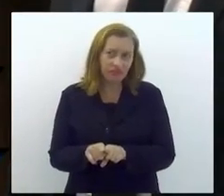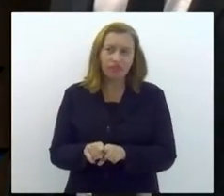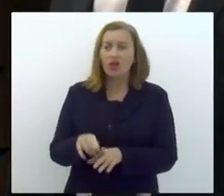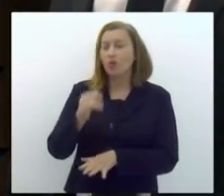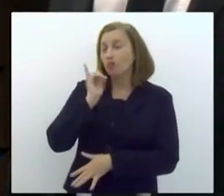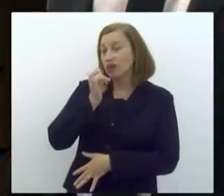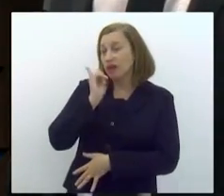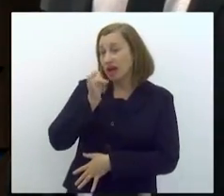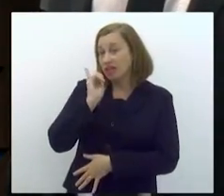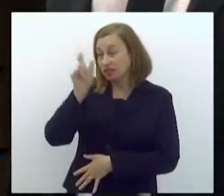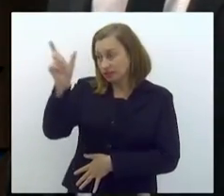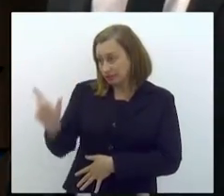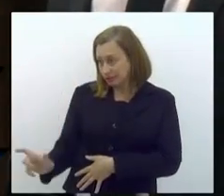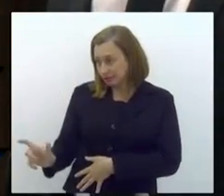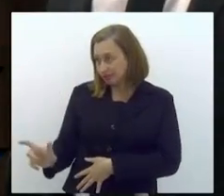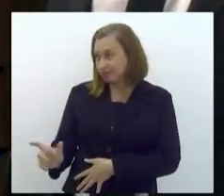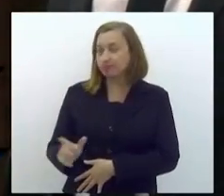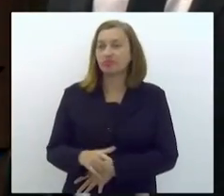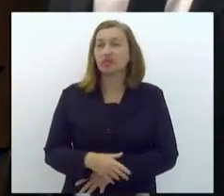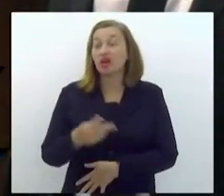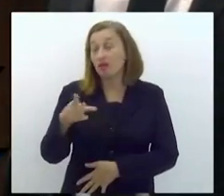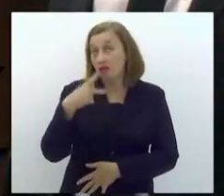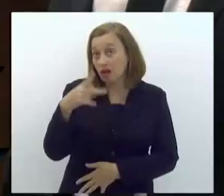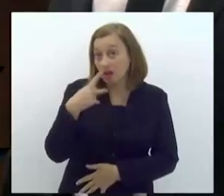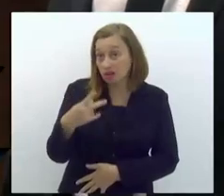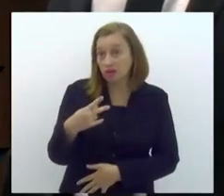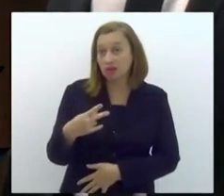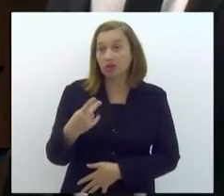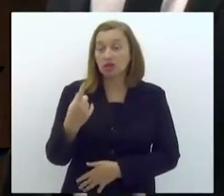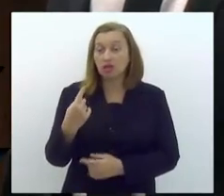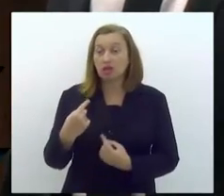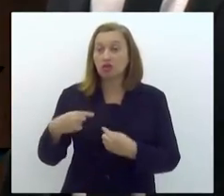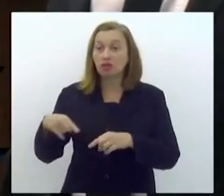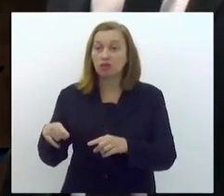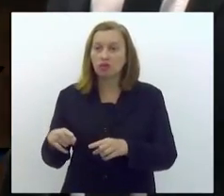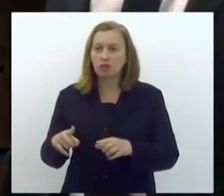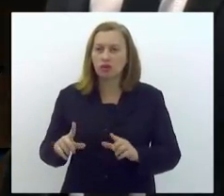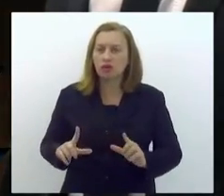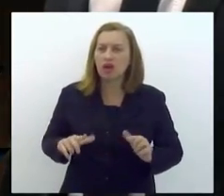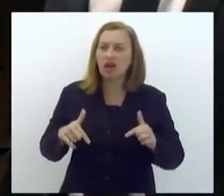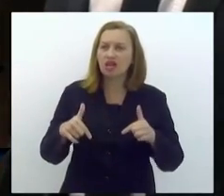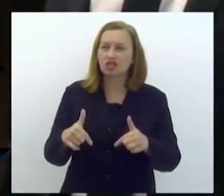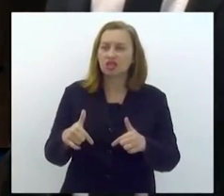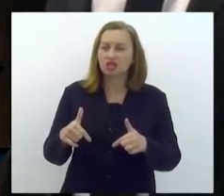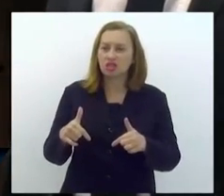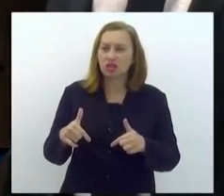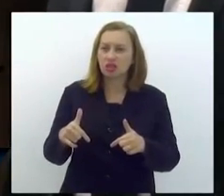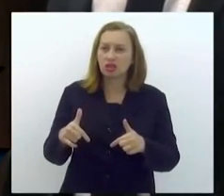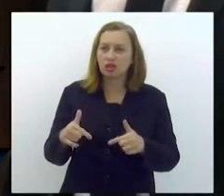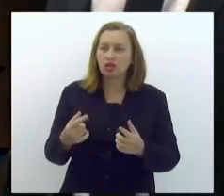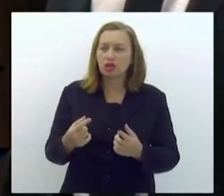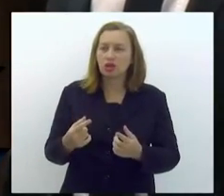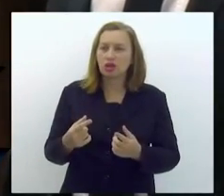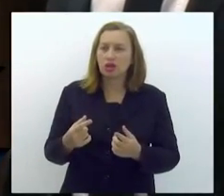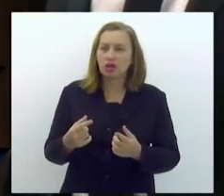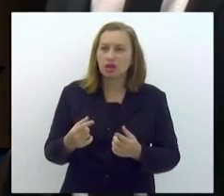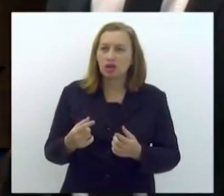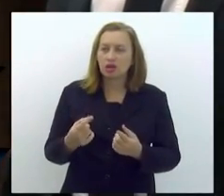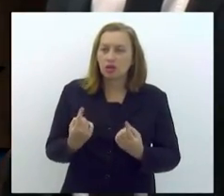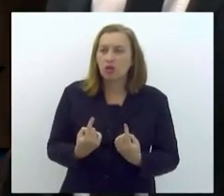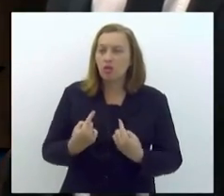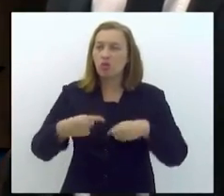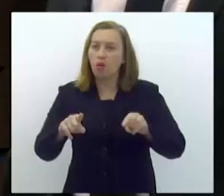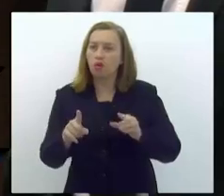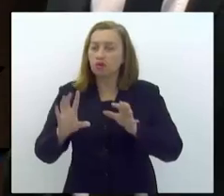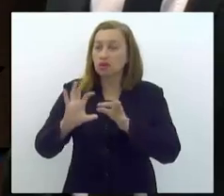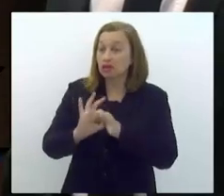uma narrativa tiva dizendo que foi praticado atos antidemocráticos porque é